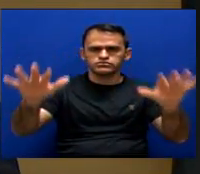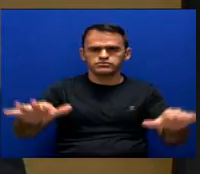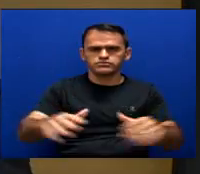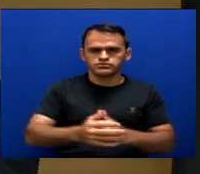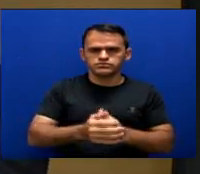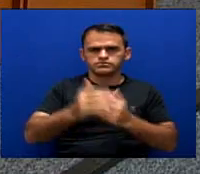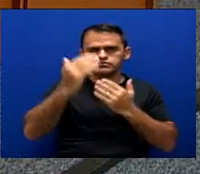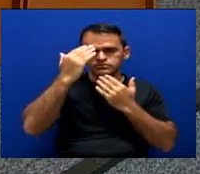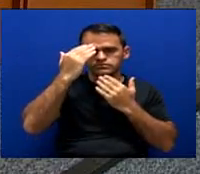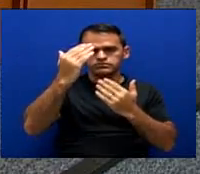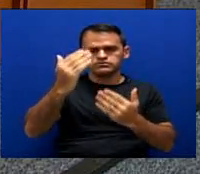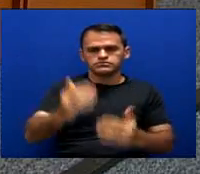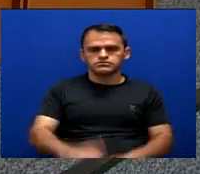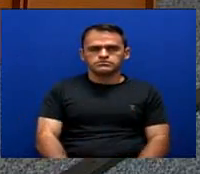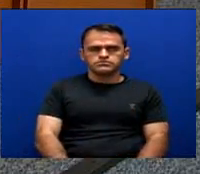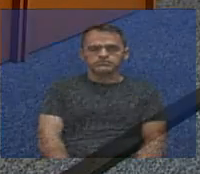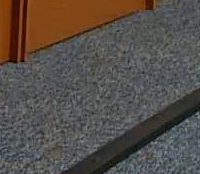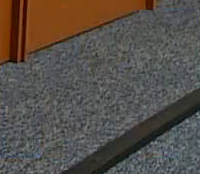muito obrigado